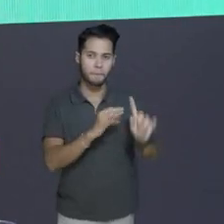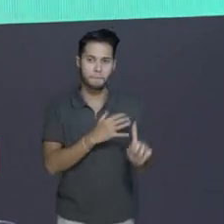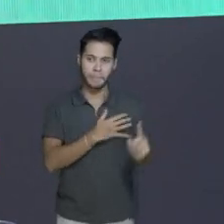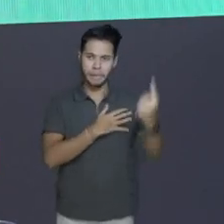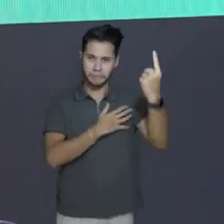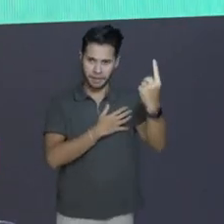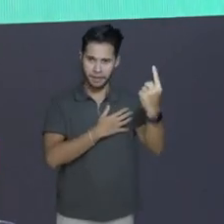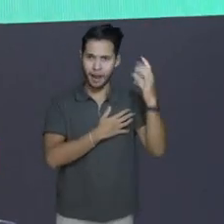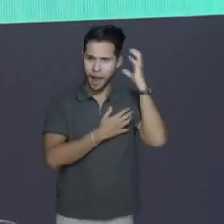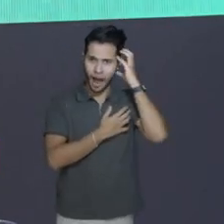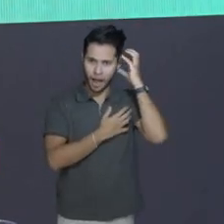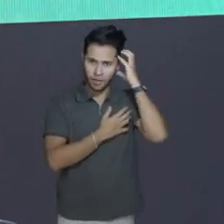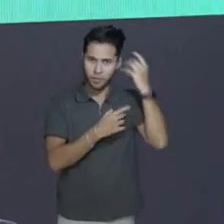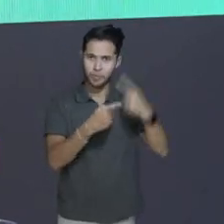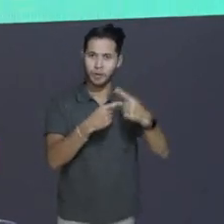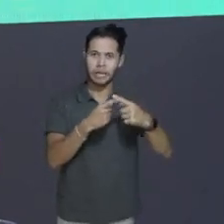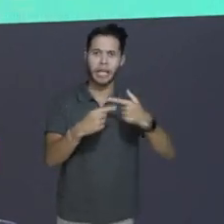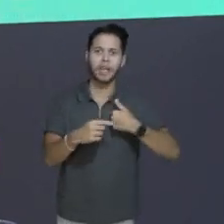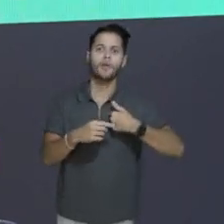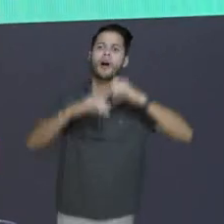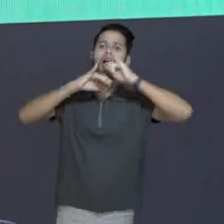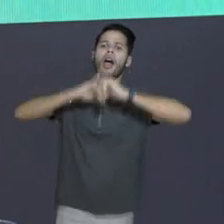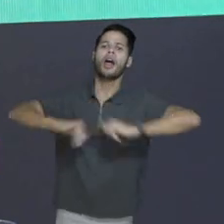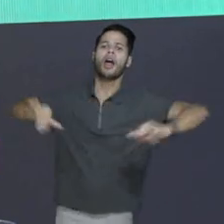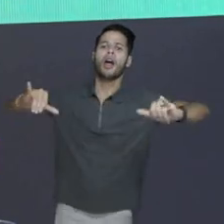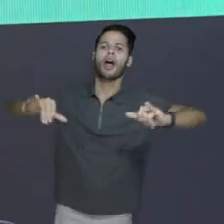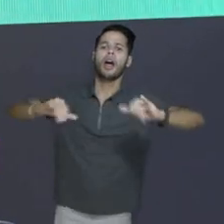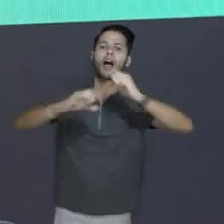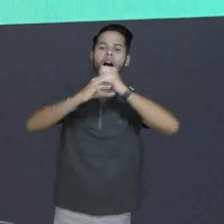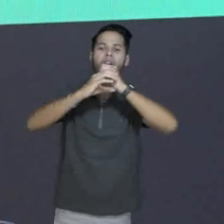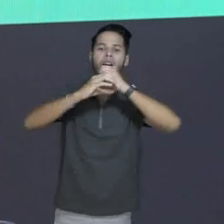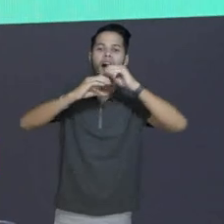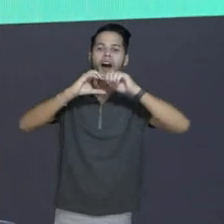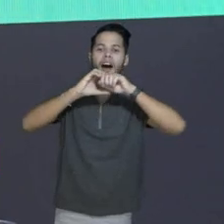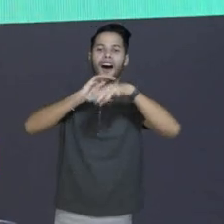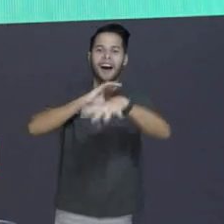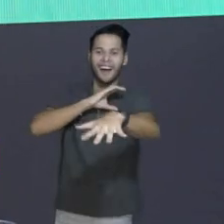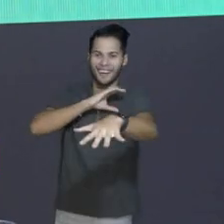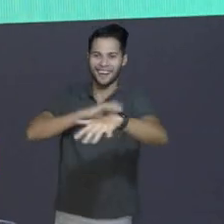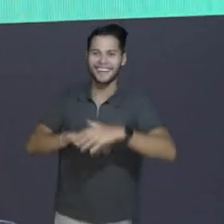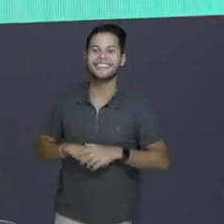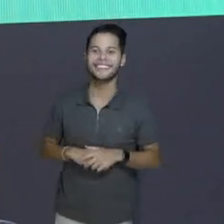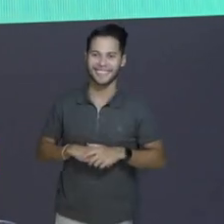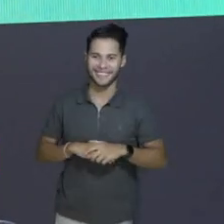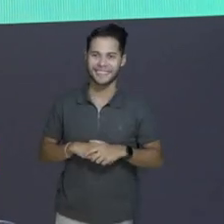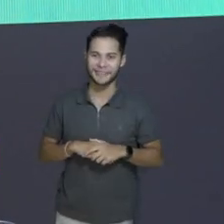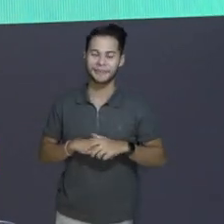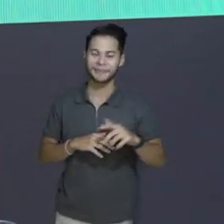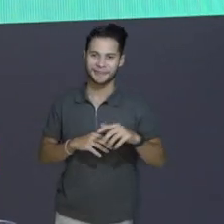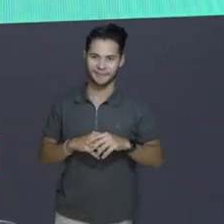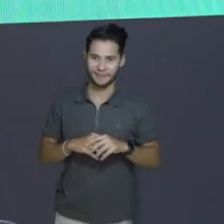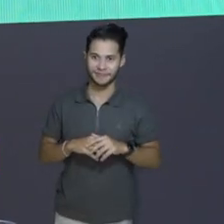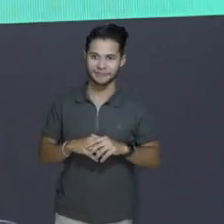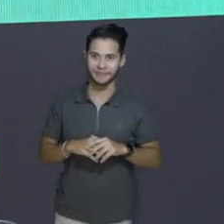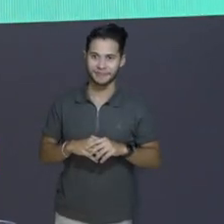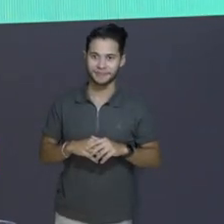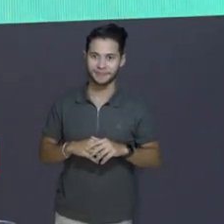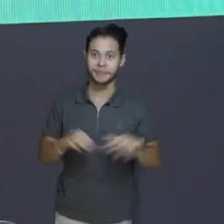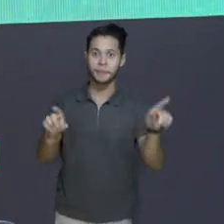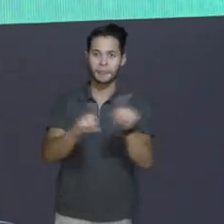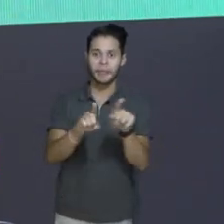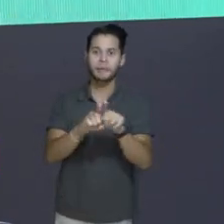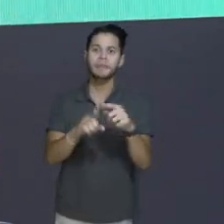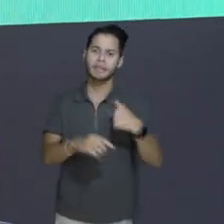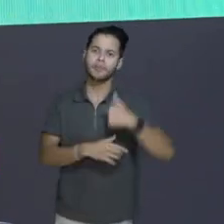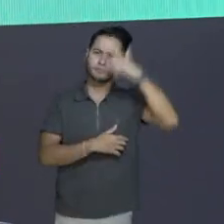tinha que botar a Boca no Trombone e a gente já ali havia uma certa um certo espírito de